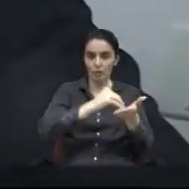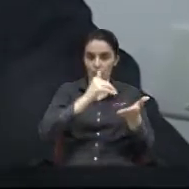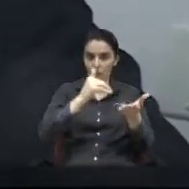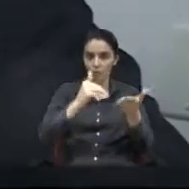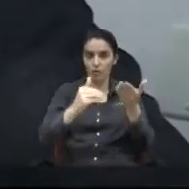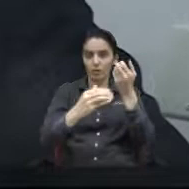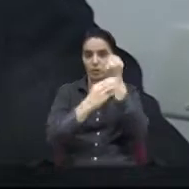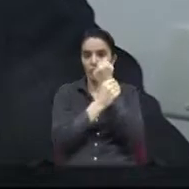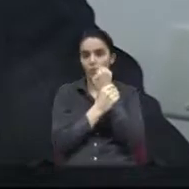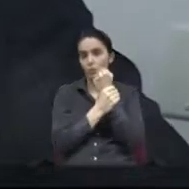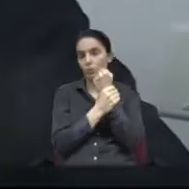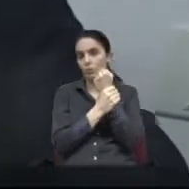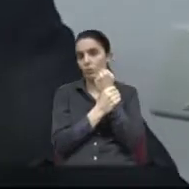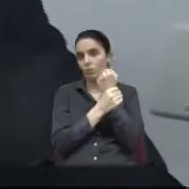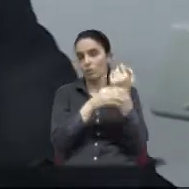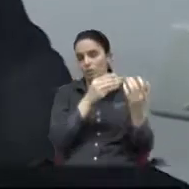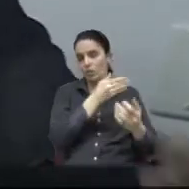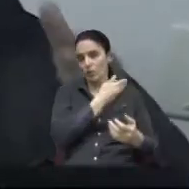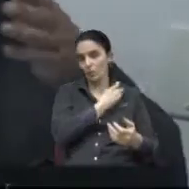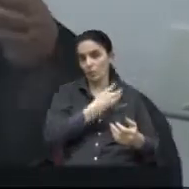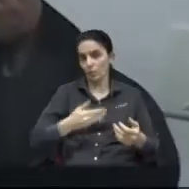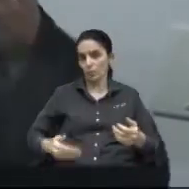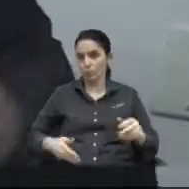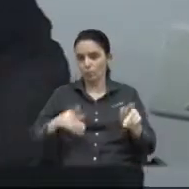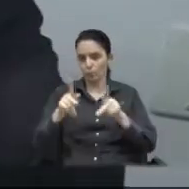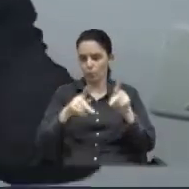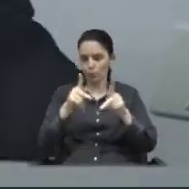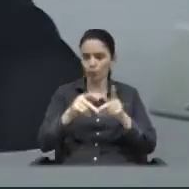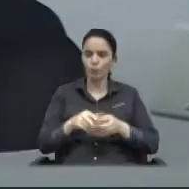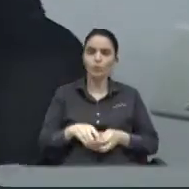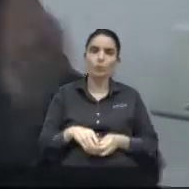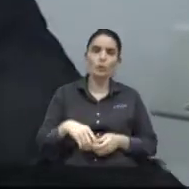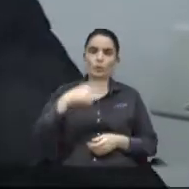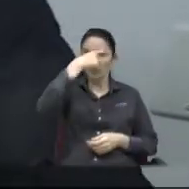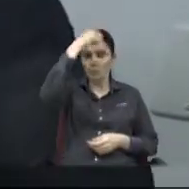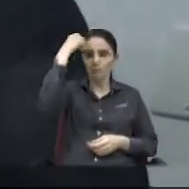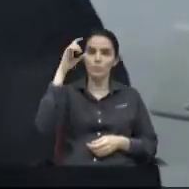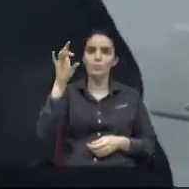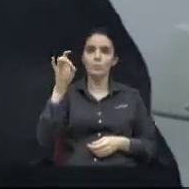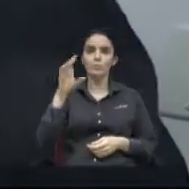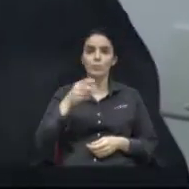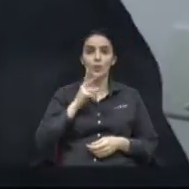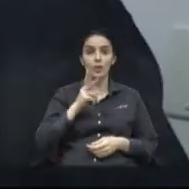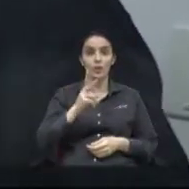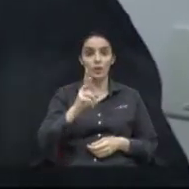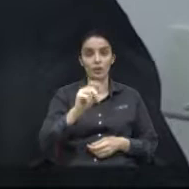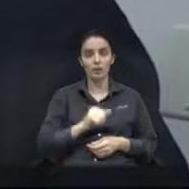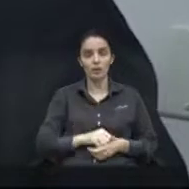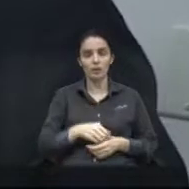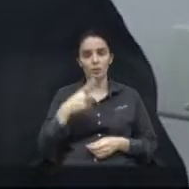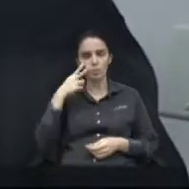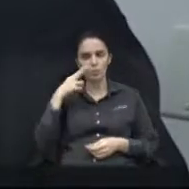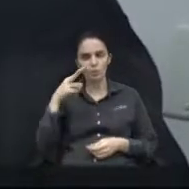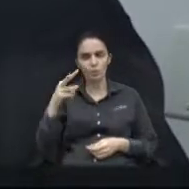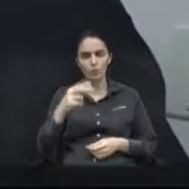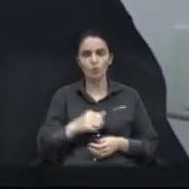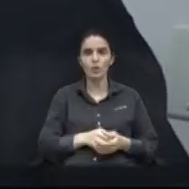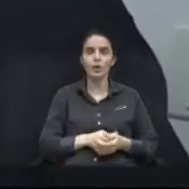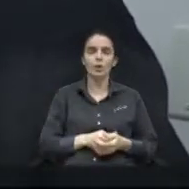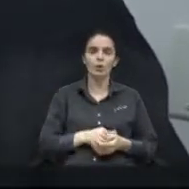nós e sempre nós tivemos um grande apreço sempre participamos da polícia do humano